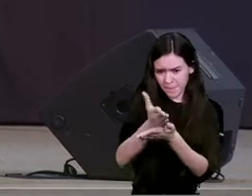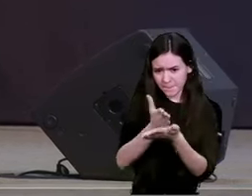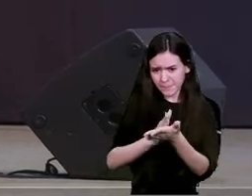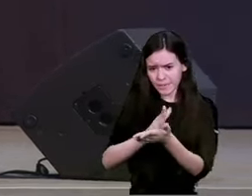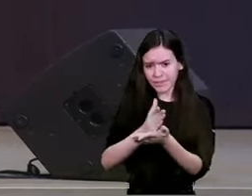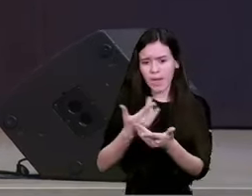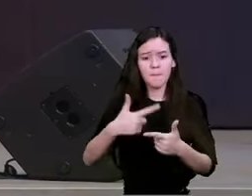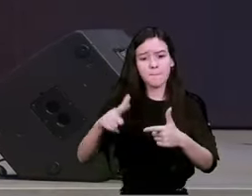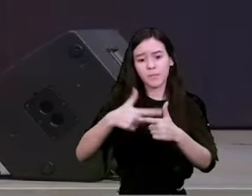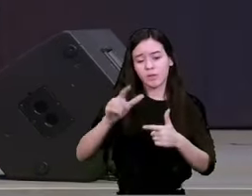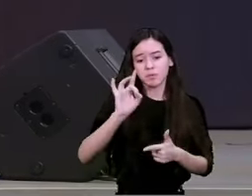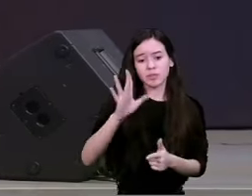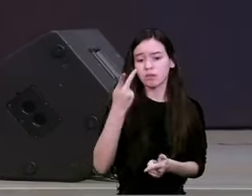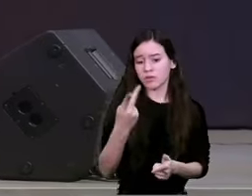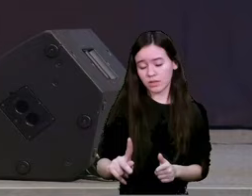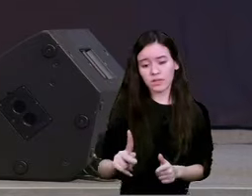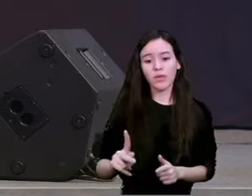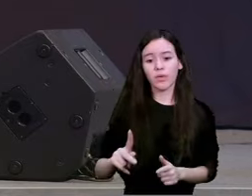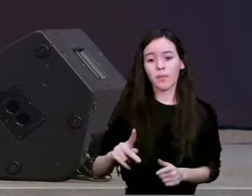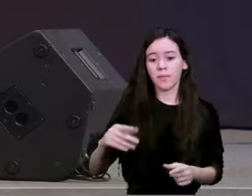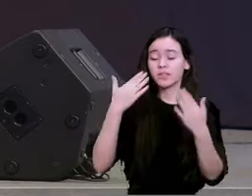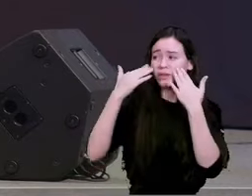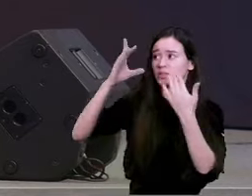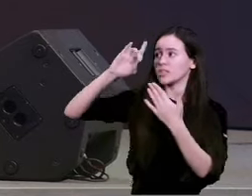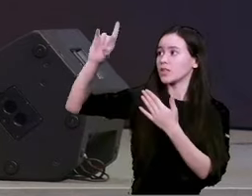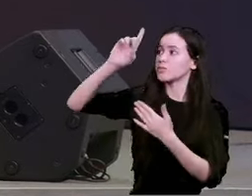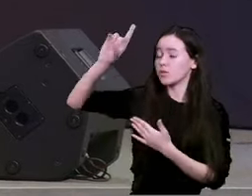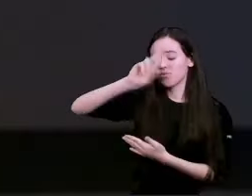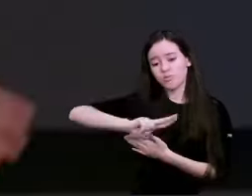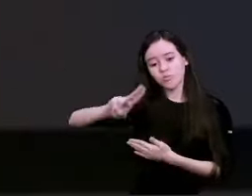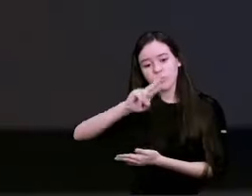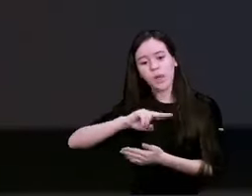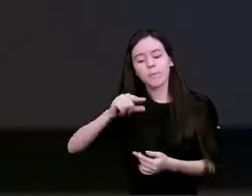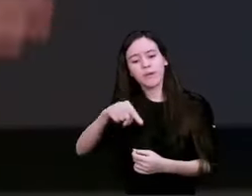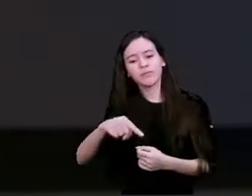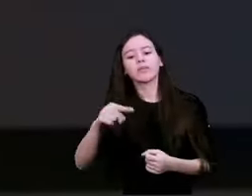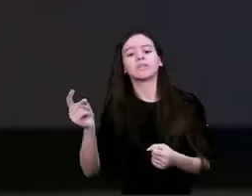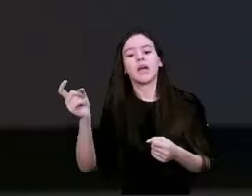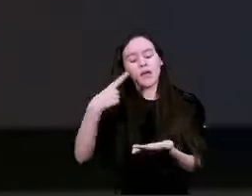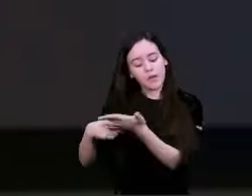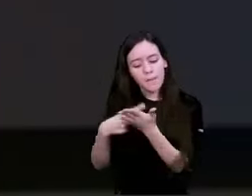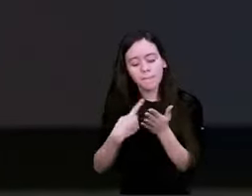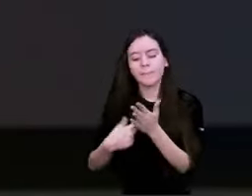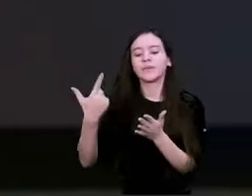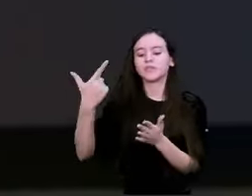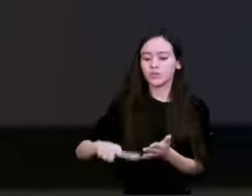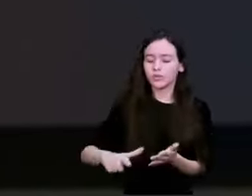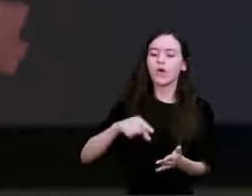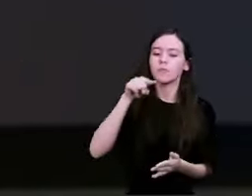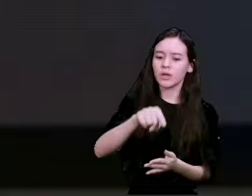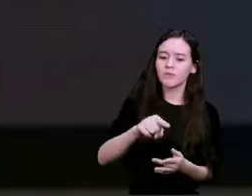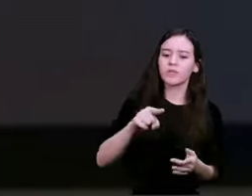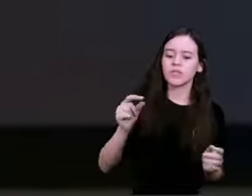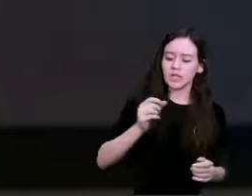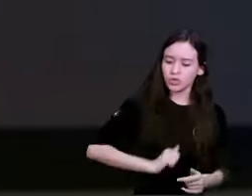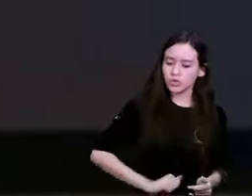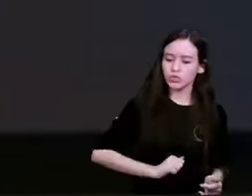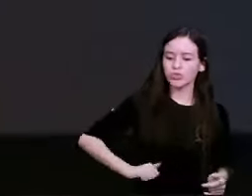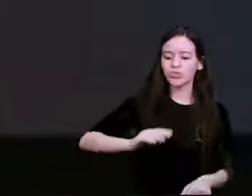um problema só para você, para Deus é um instrumento para te fazer uma campanha, é um instrumento para te fazer